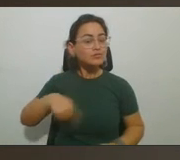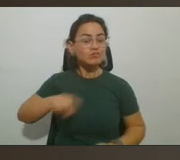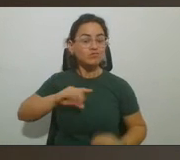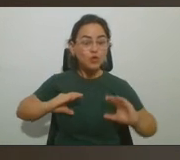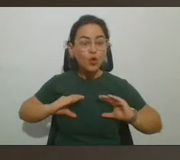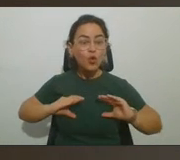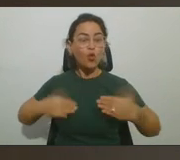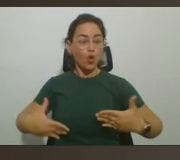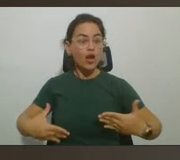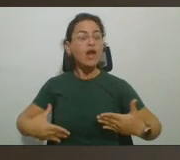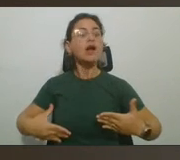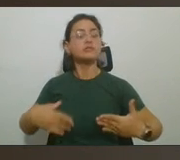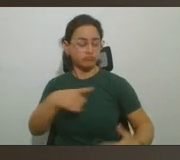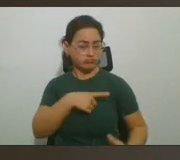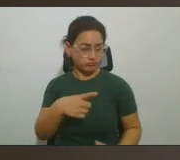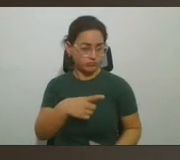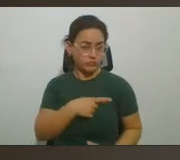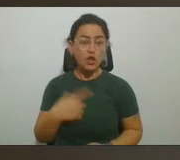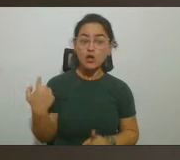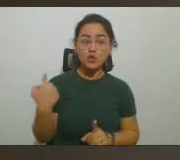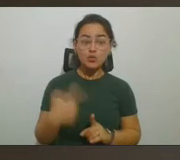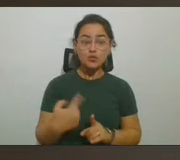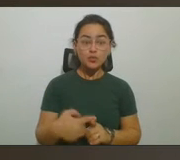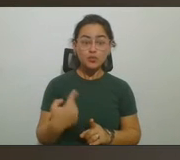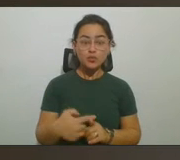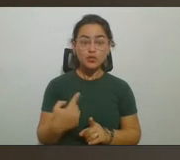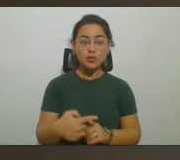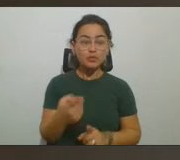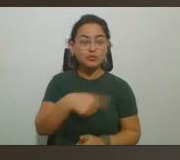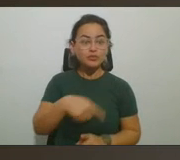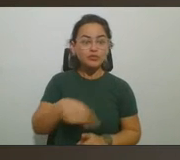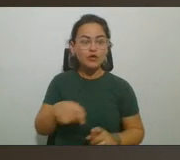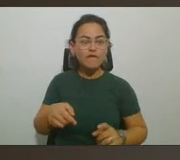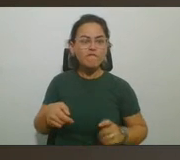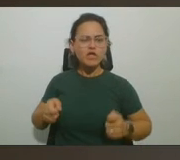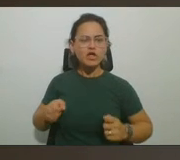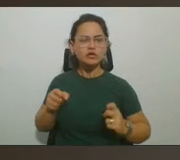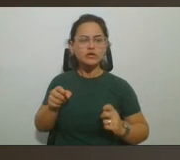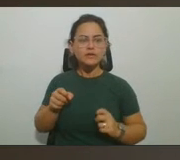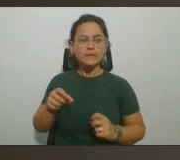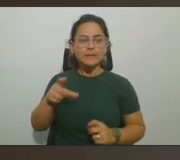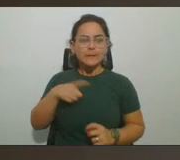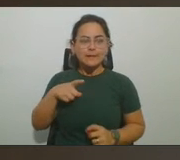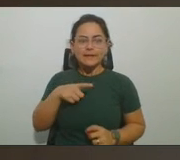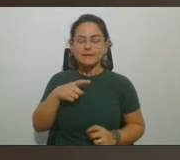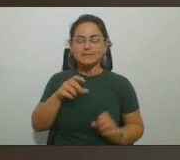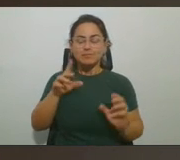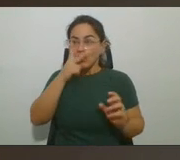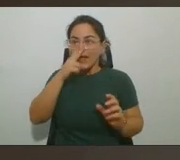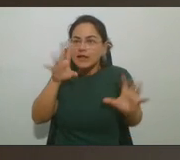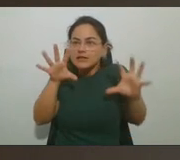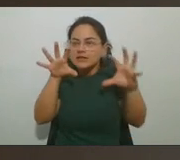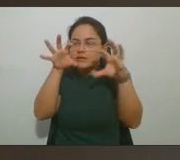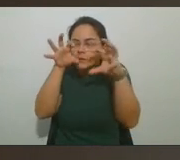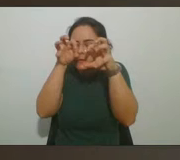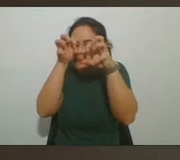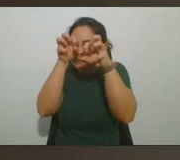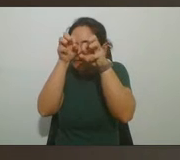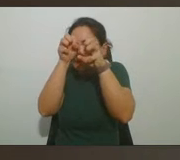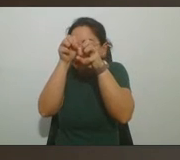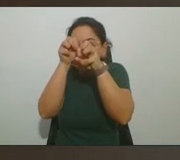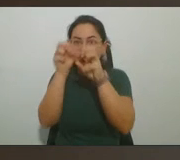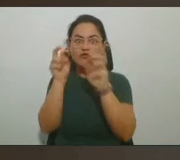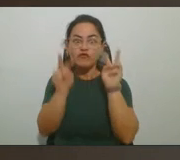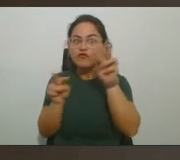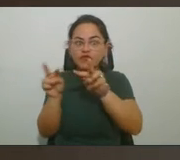porque significa ser capaz de manter fixo o olhar no escuro da época, mas também de perceber nesse